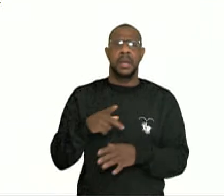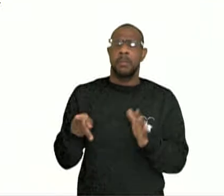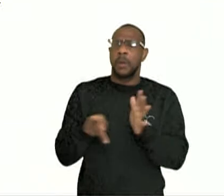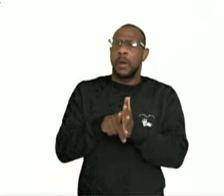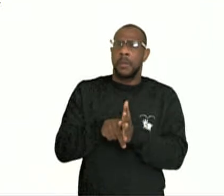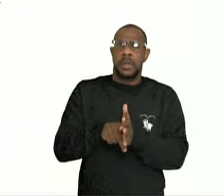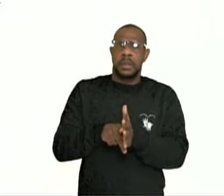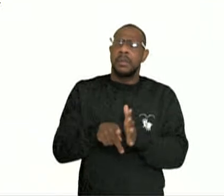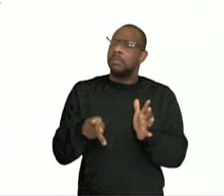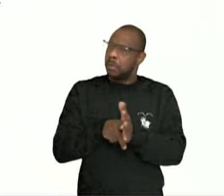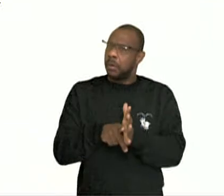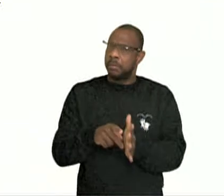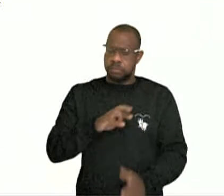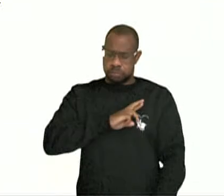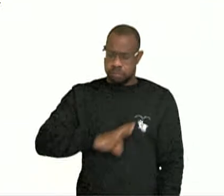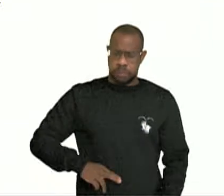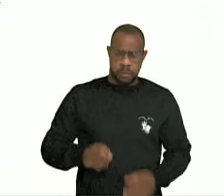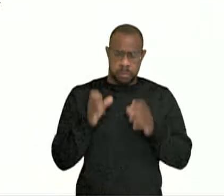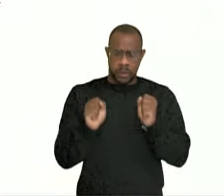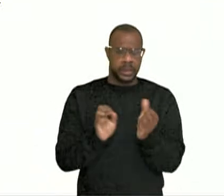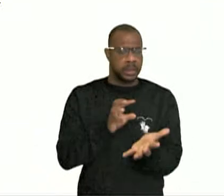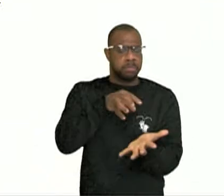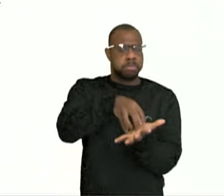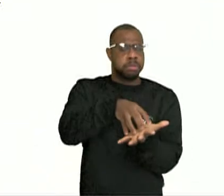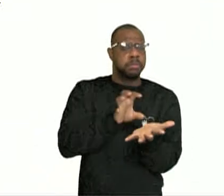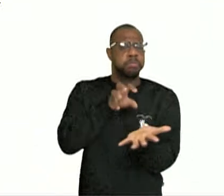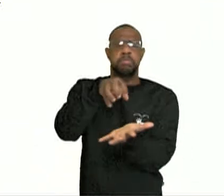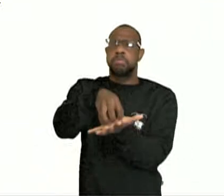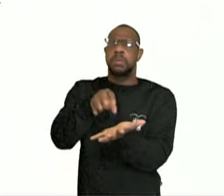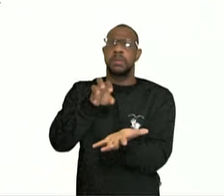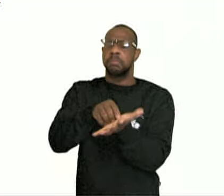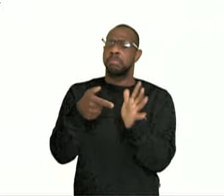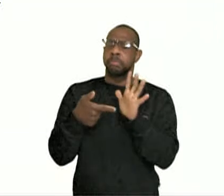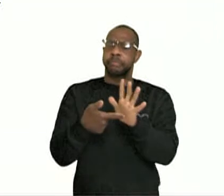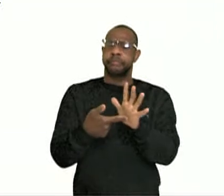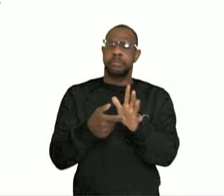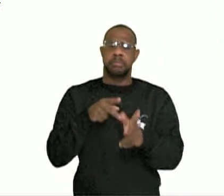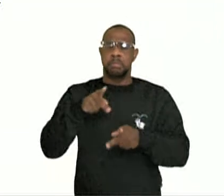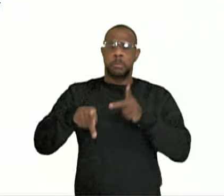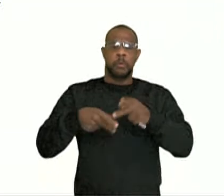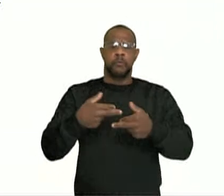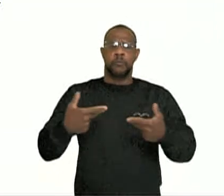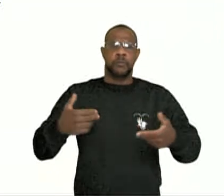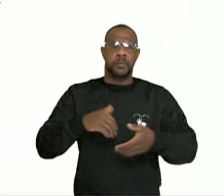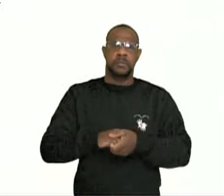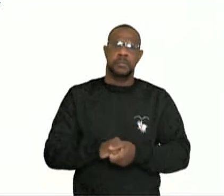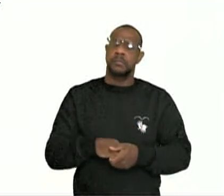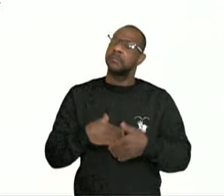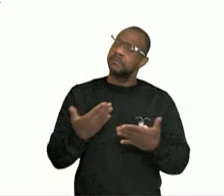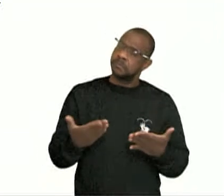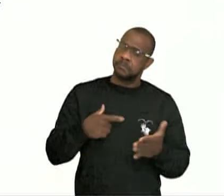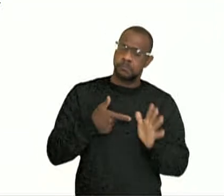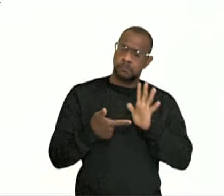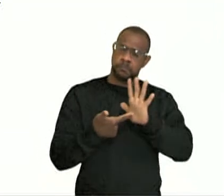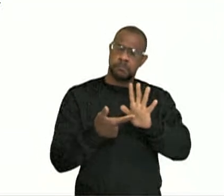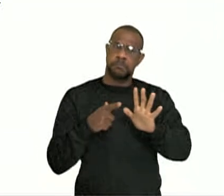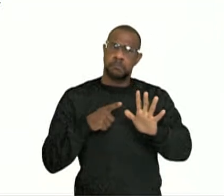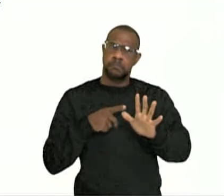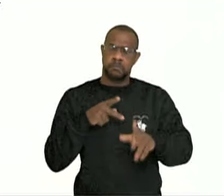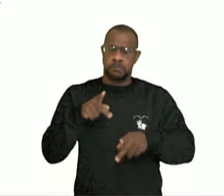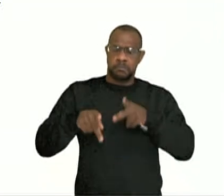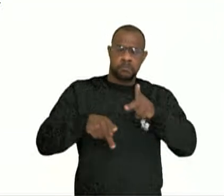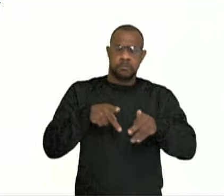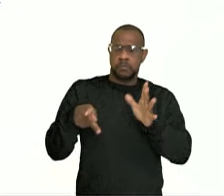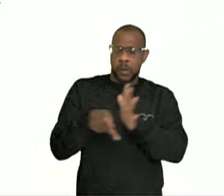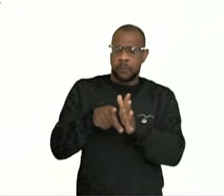vai emanar, das instituições, aí essa representação popular. Apesar de se apresentar como um